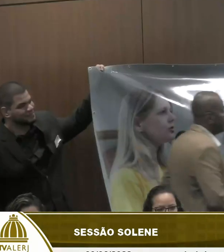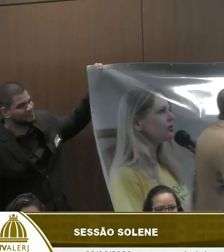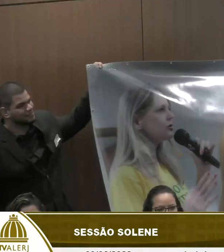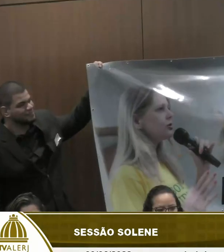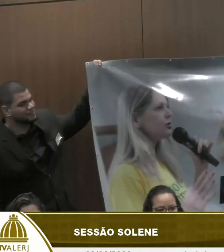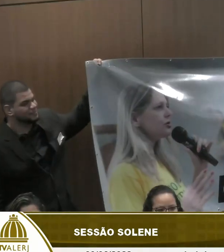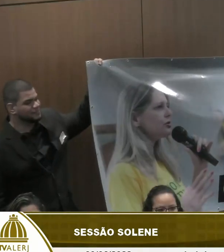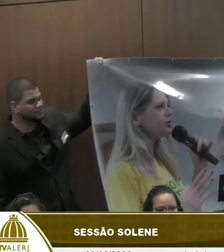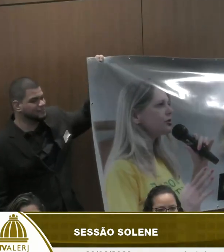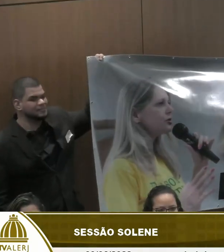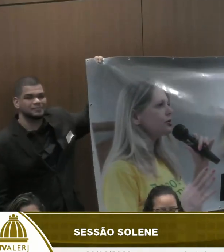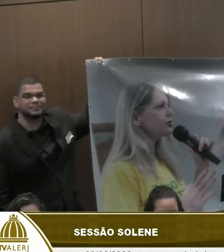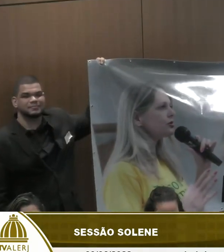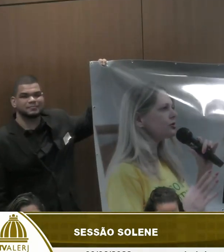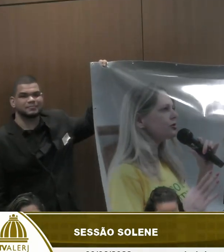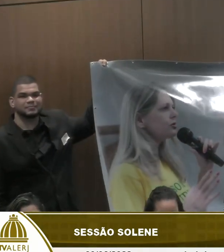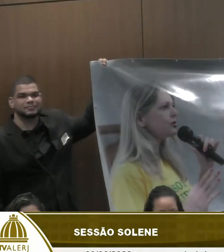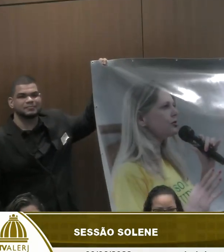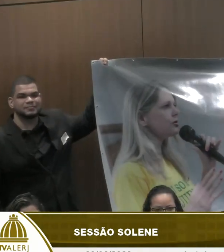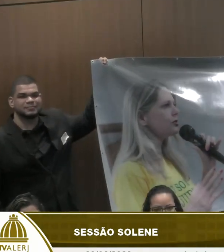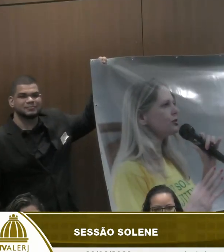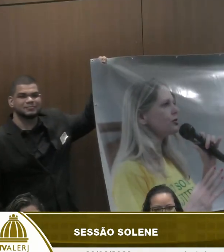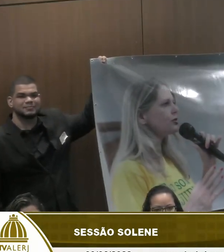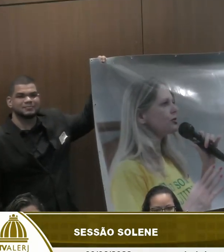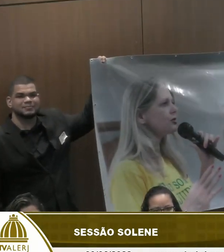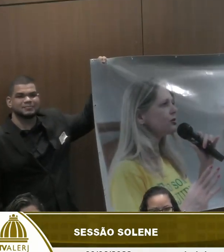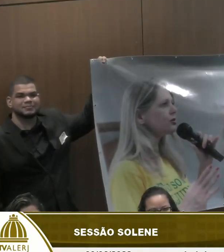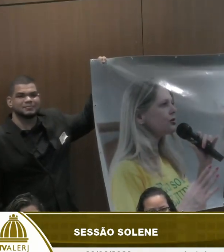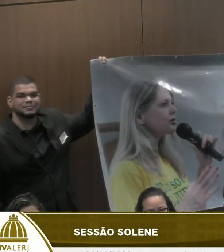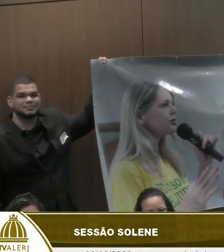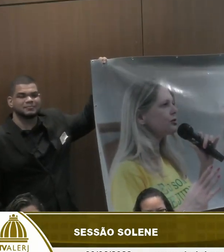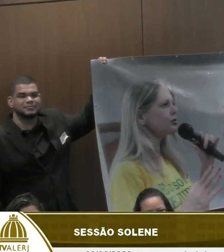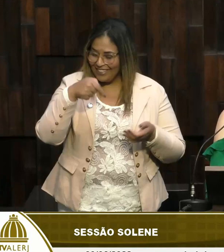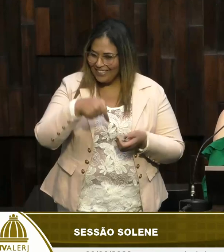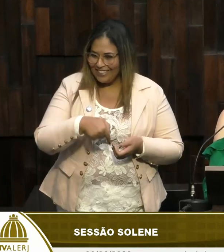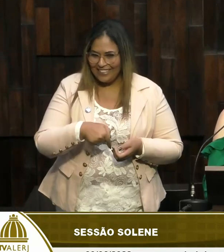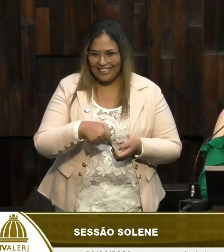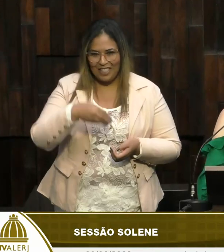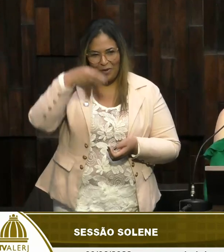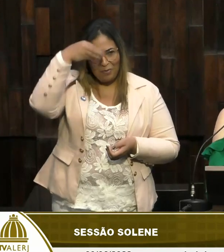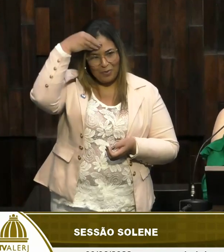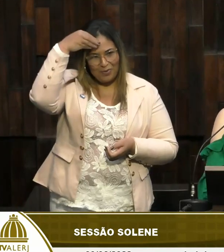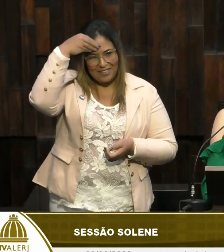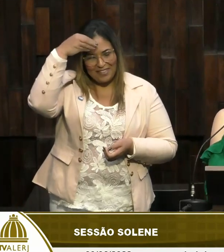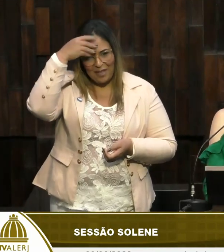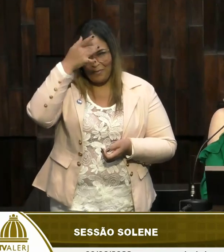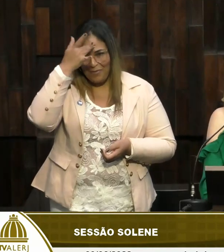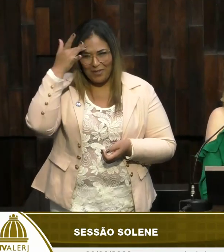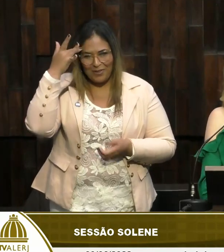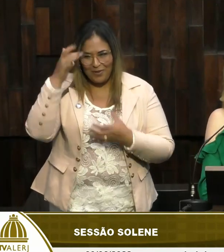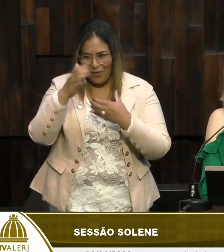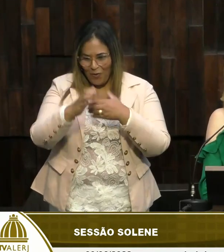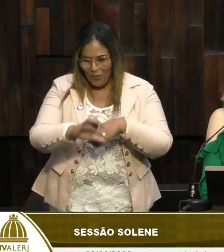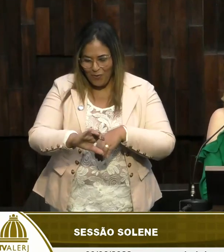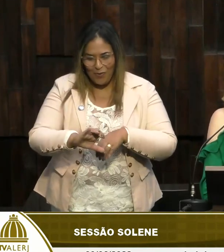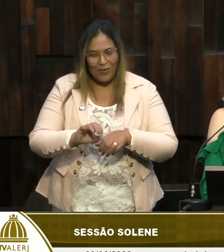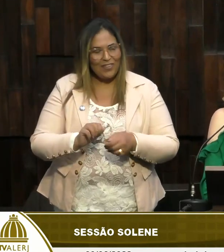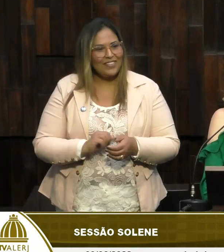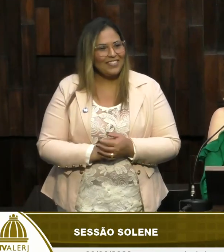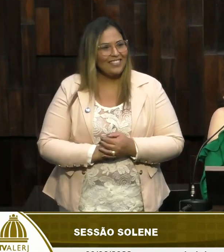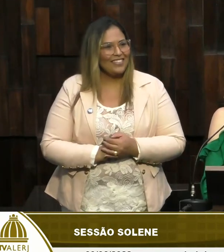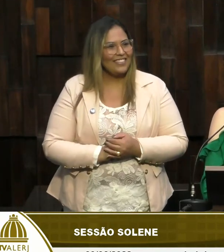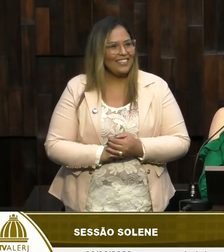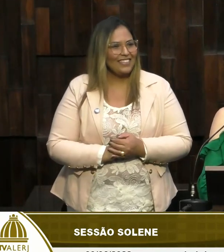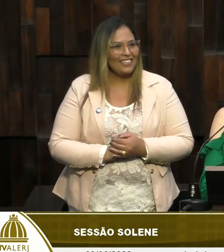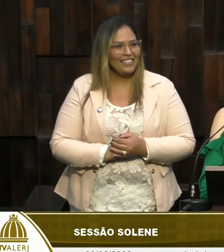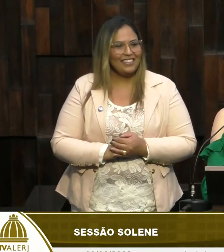um título, inclusive, mencionado aqui nesta casa, me chamaram de madrinha dos concurseiros. É